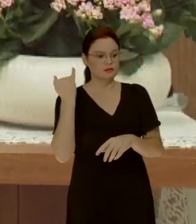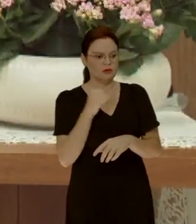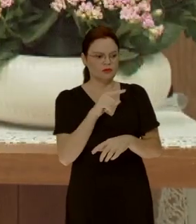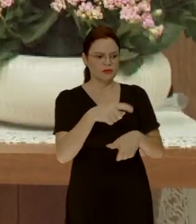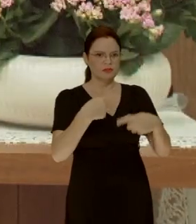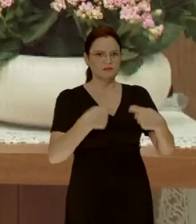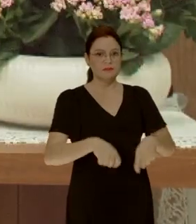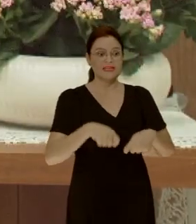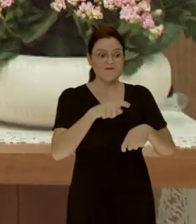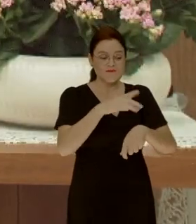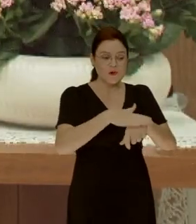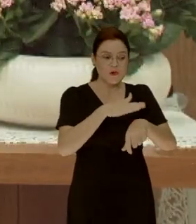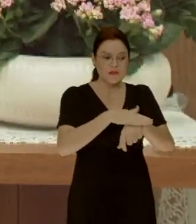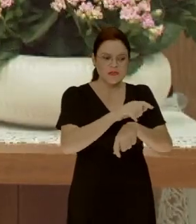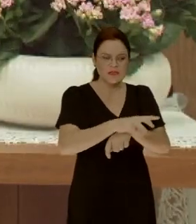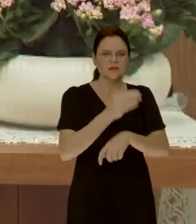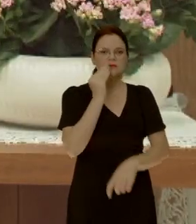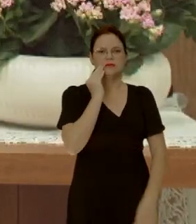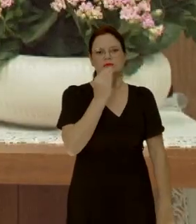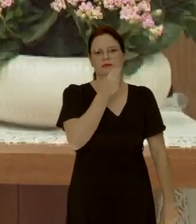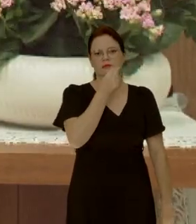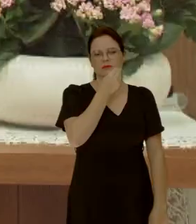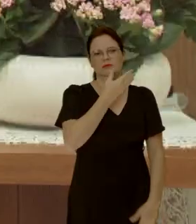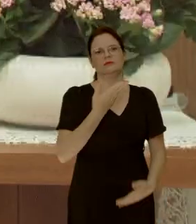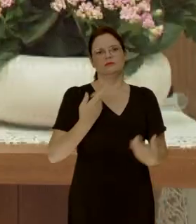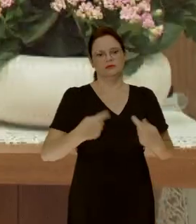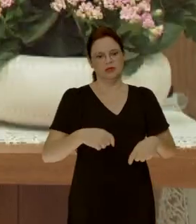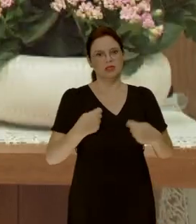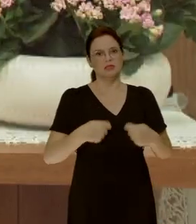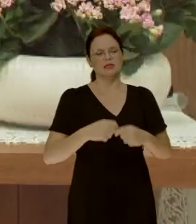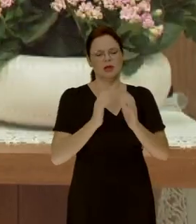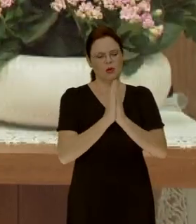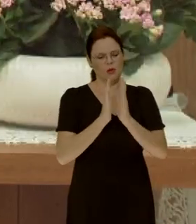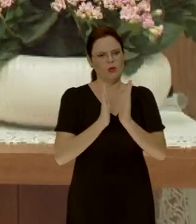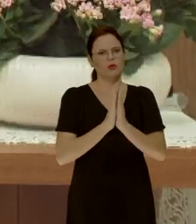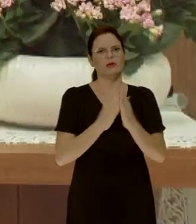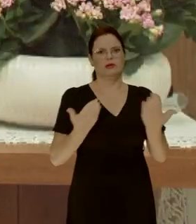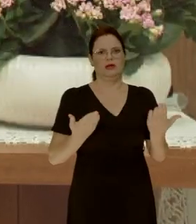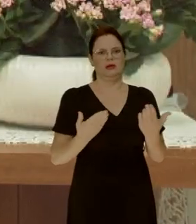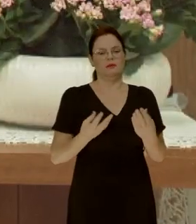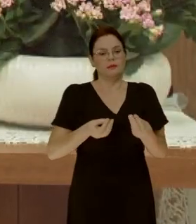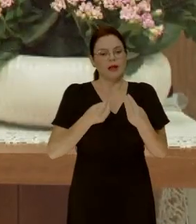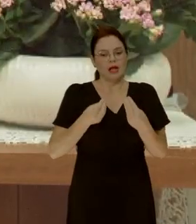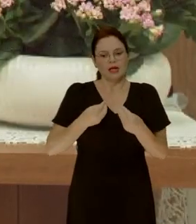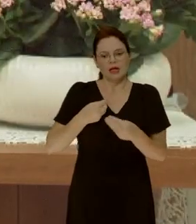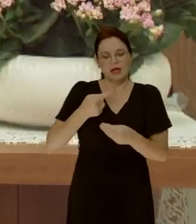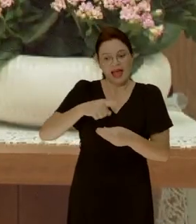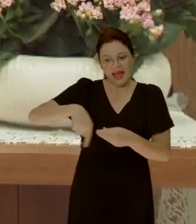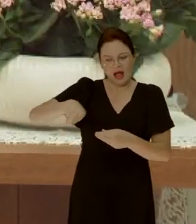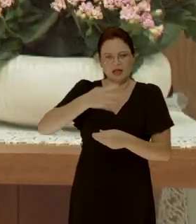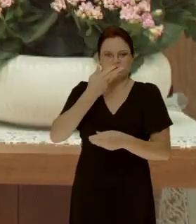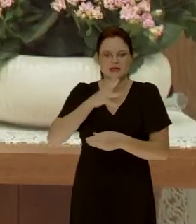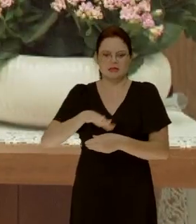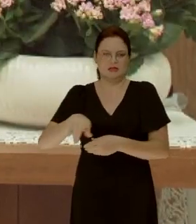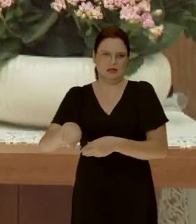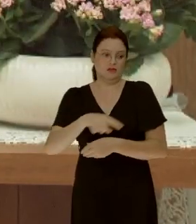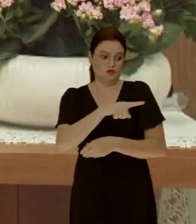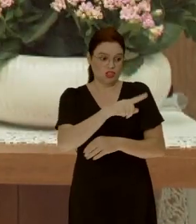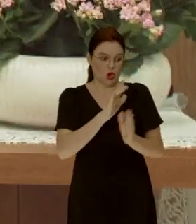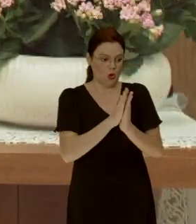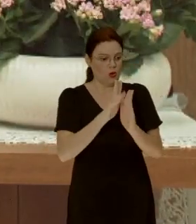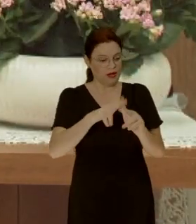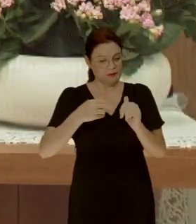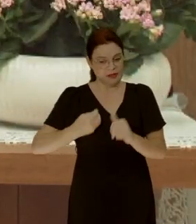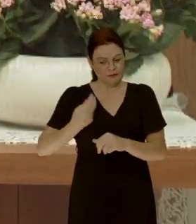fazer um preparo em favor destas crianças. Elas deveriam buscar